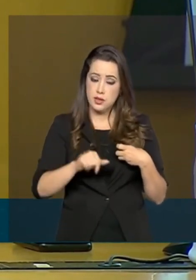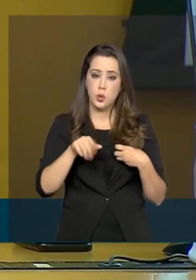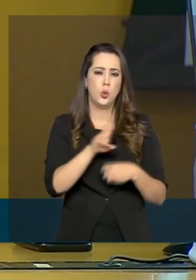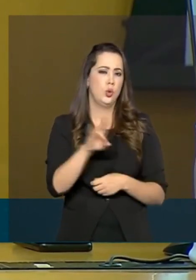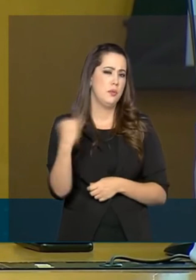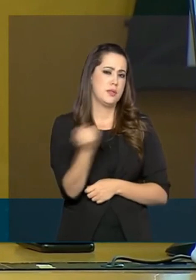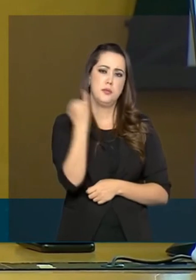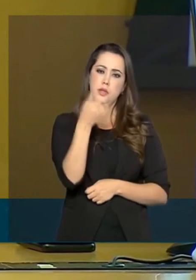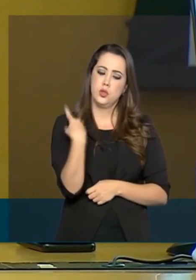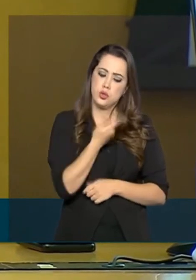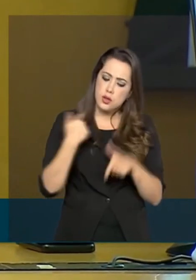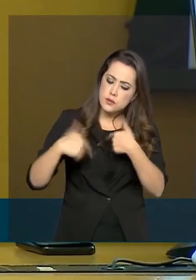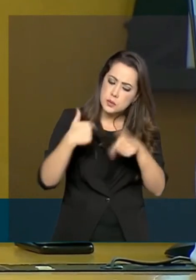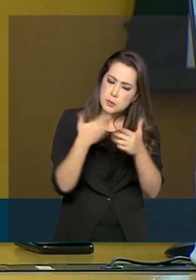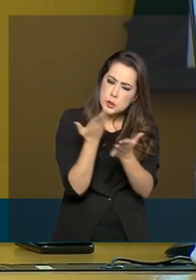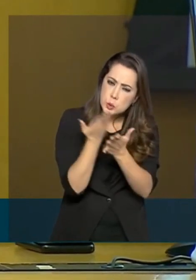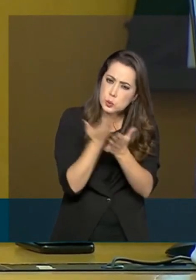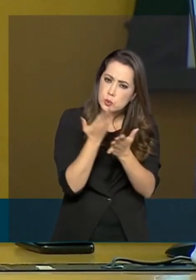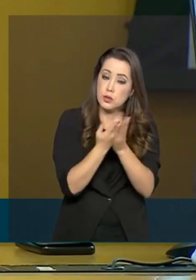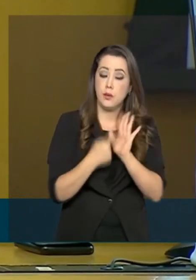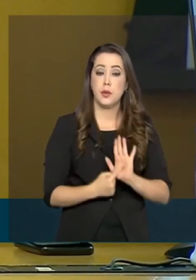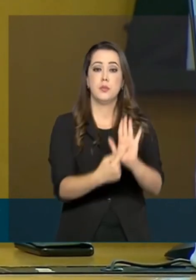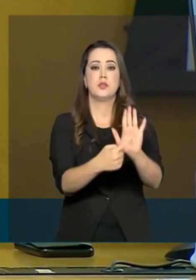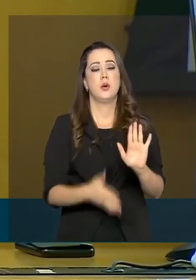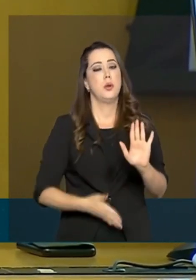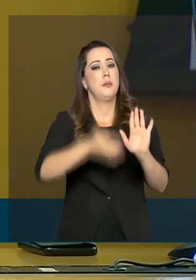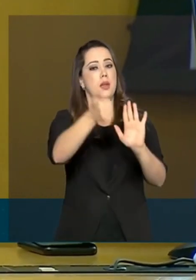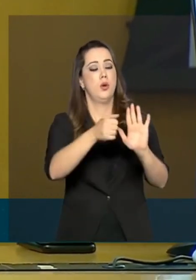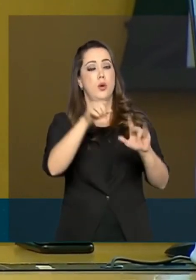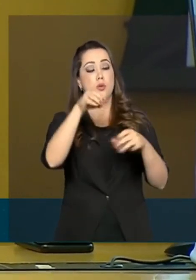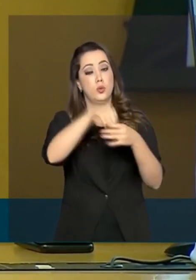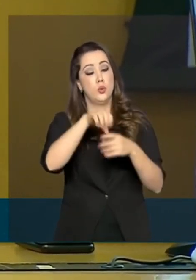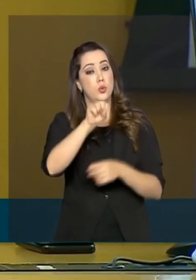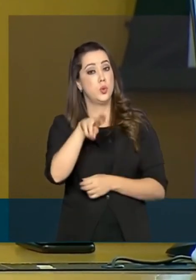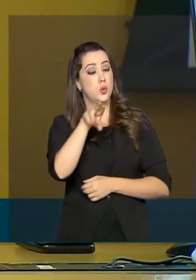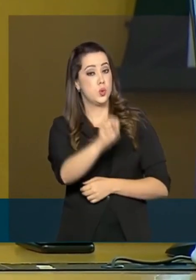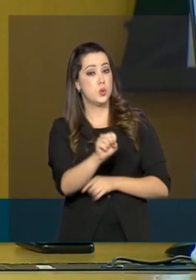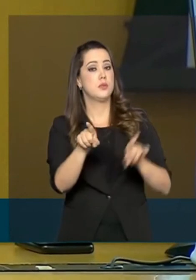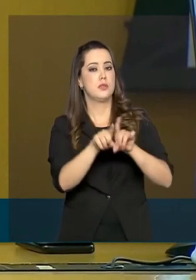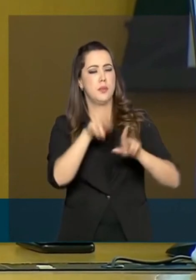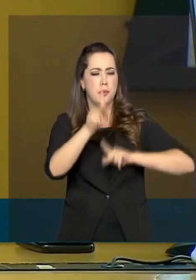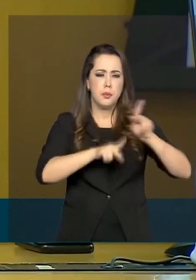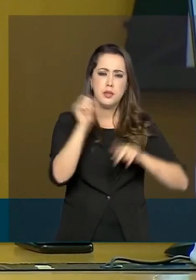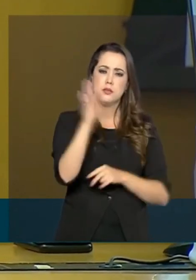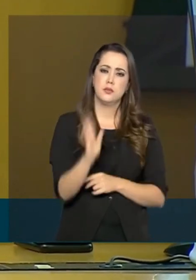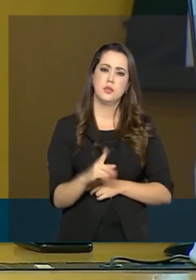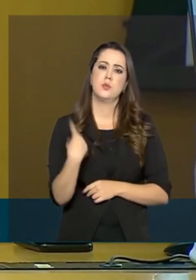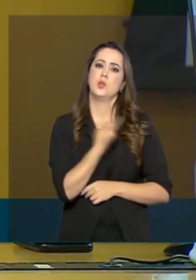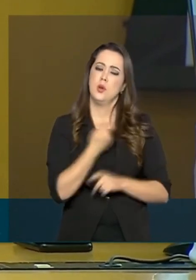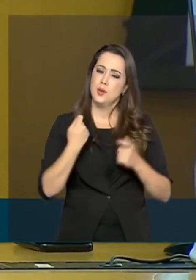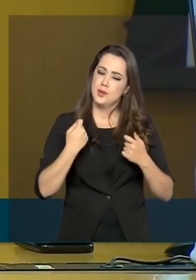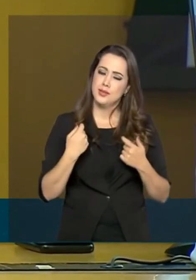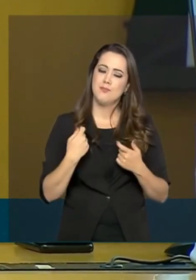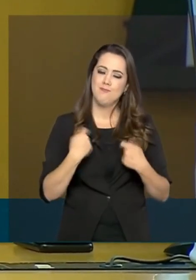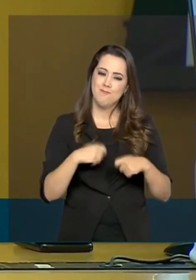melhor. Vamos trabalhar muito esses dados, vamos trazer o que há de melhor para o pessoal do SUS, para a população brasileira, porque nós merecemos,